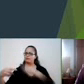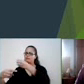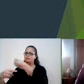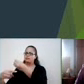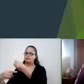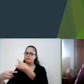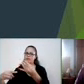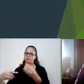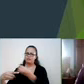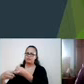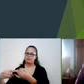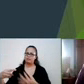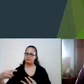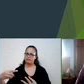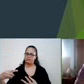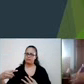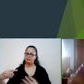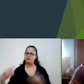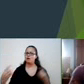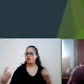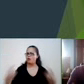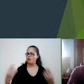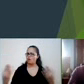tiverem números...